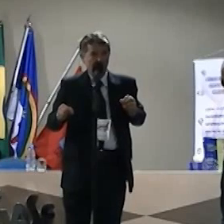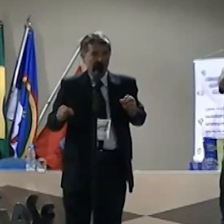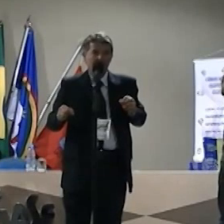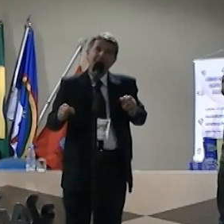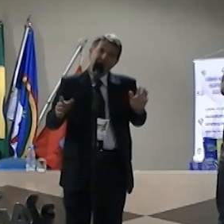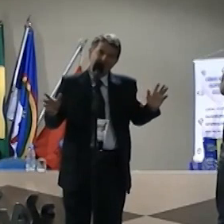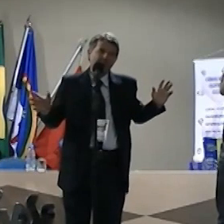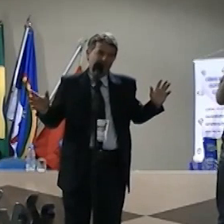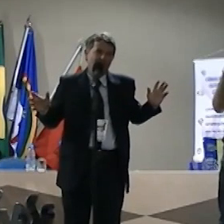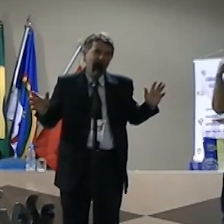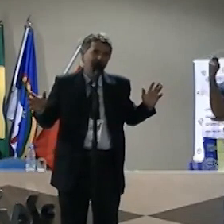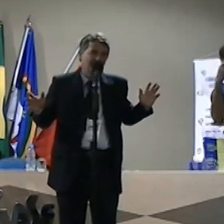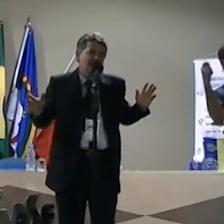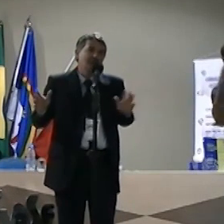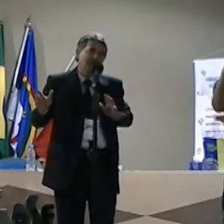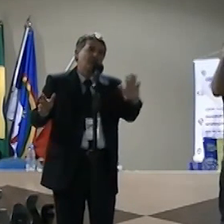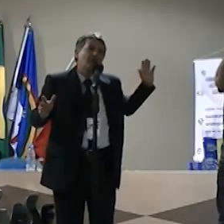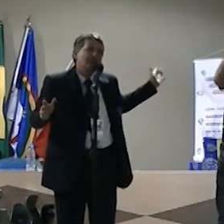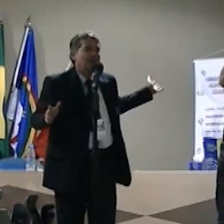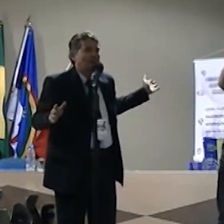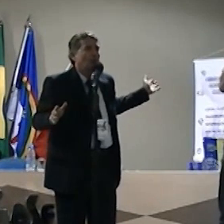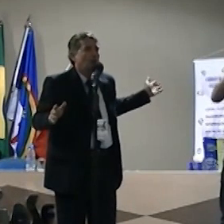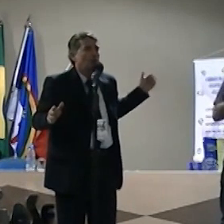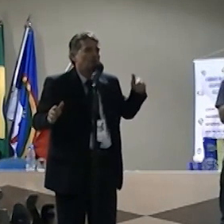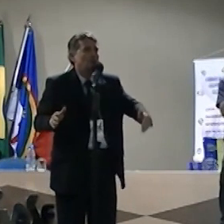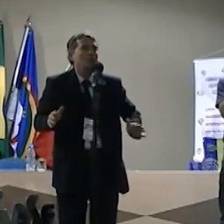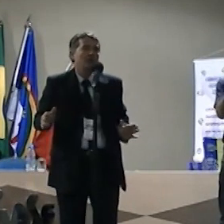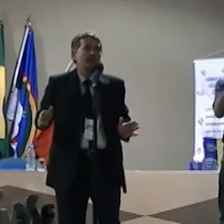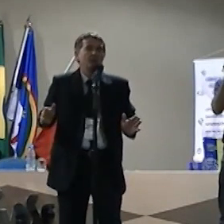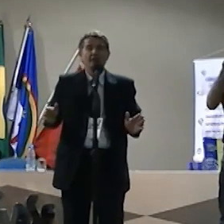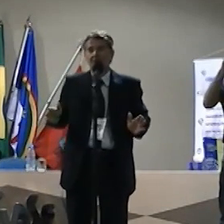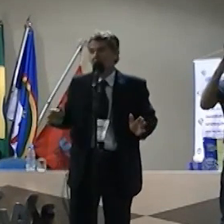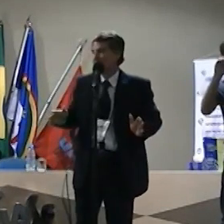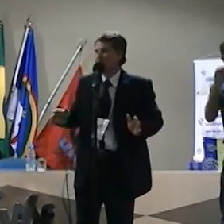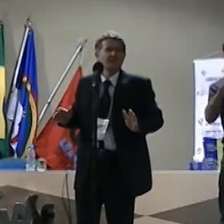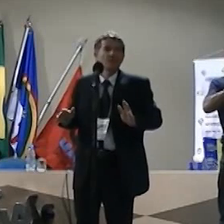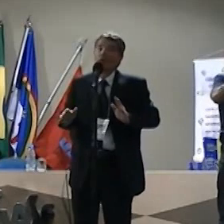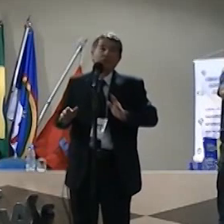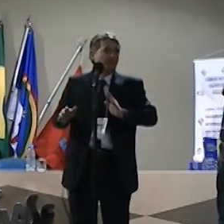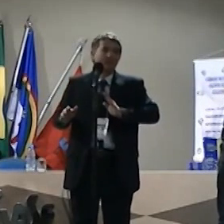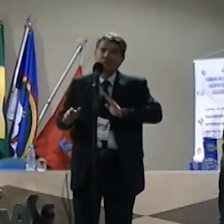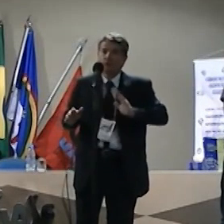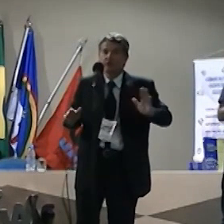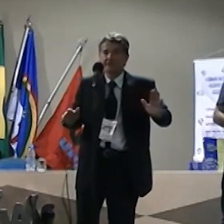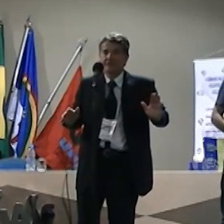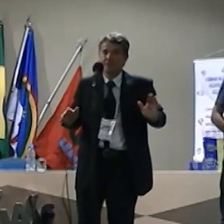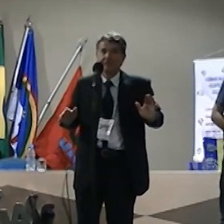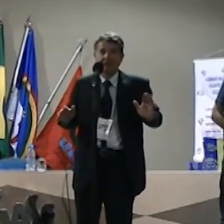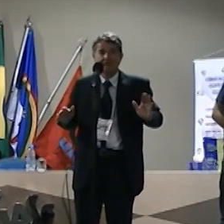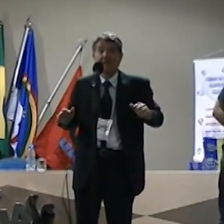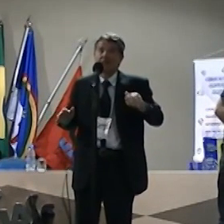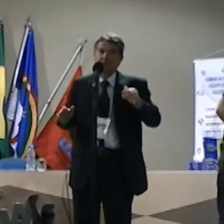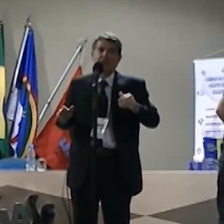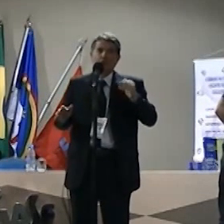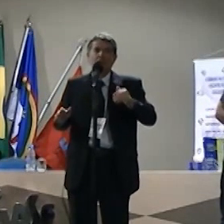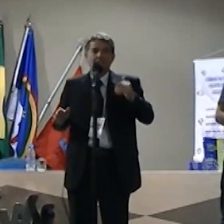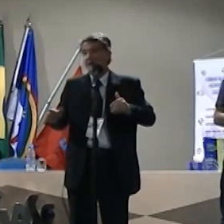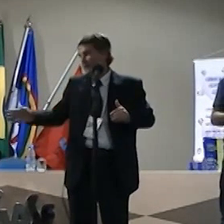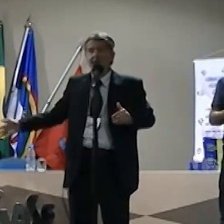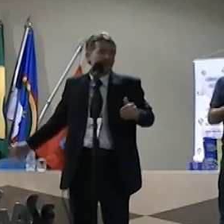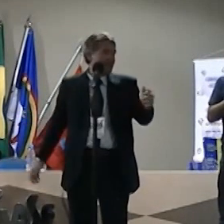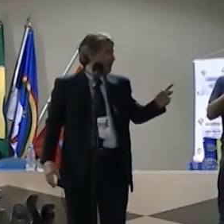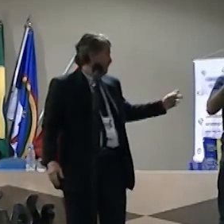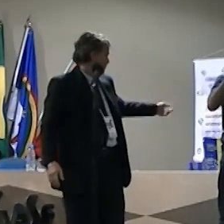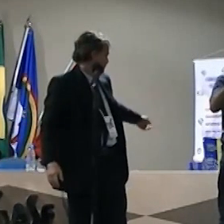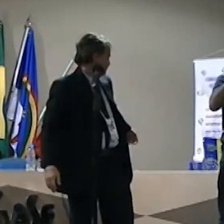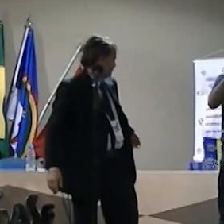Afrânio, passei por Petrolina, de Petrolina, Mato Grosso do Sul, Campo Grande. Então eu tenho todas essas experiências para poder contar,